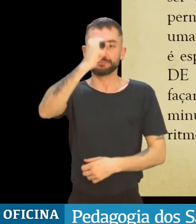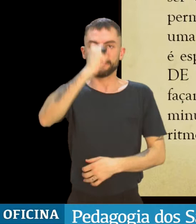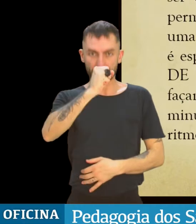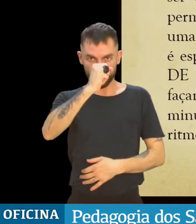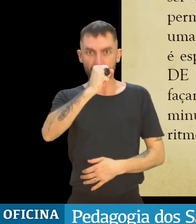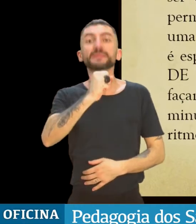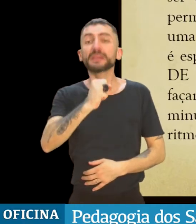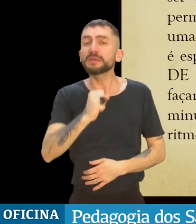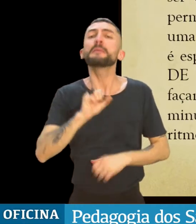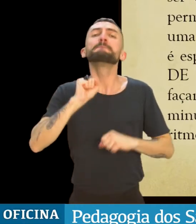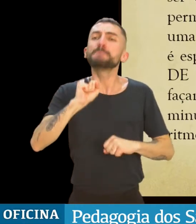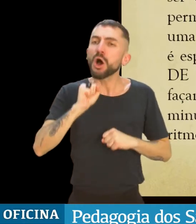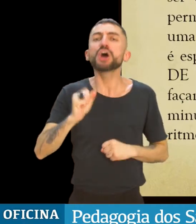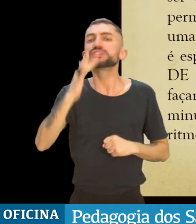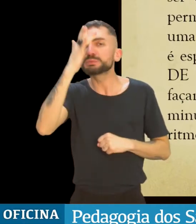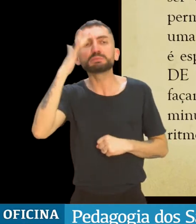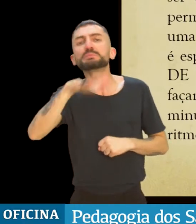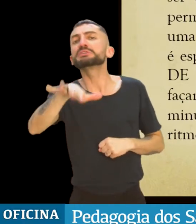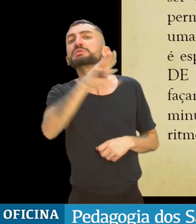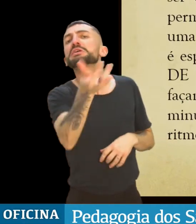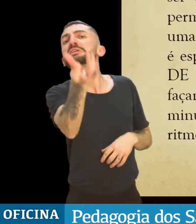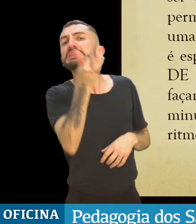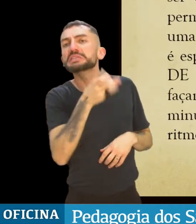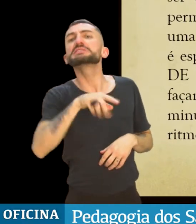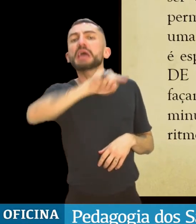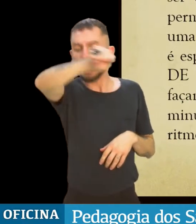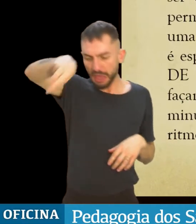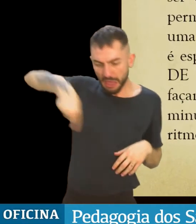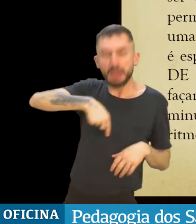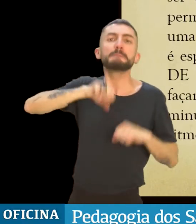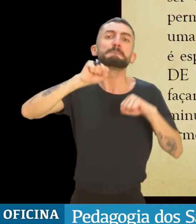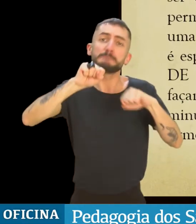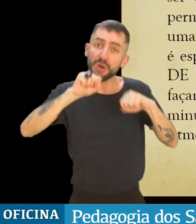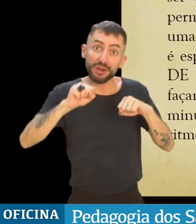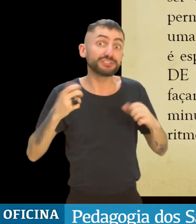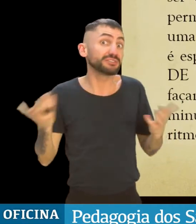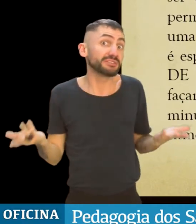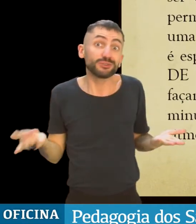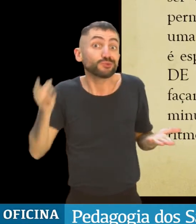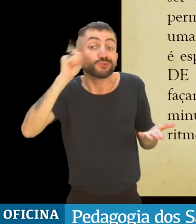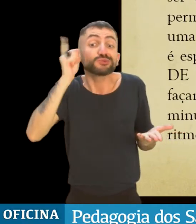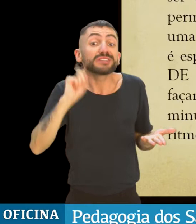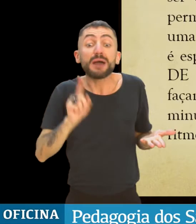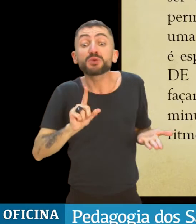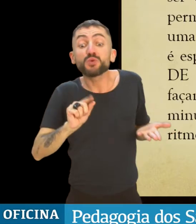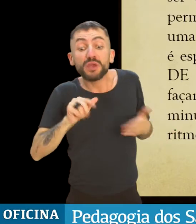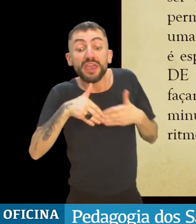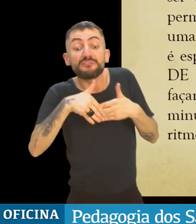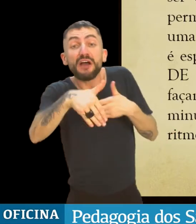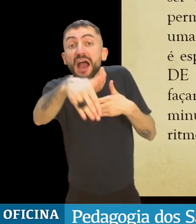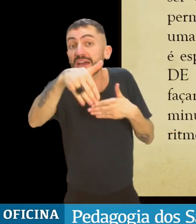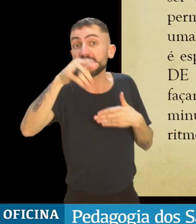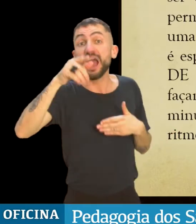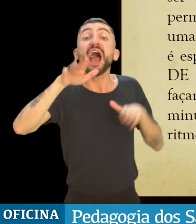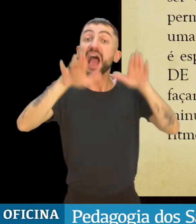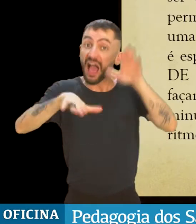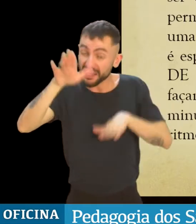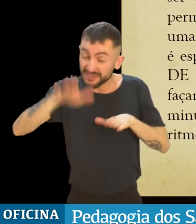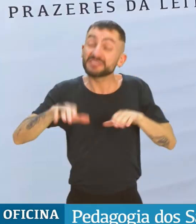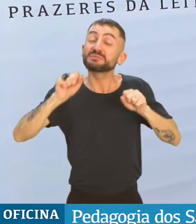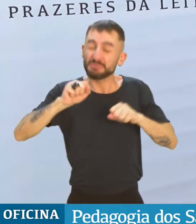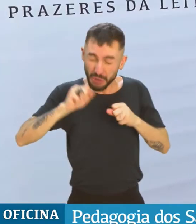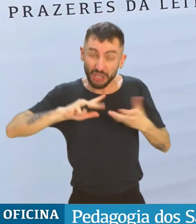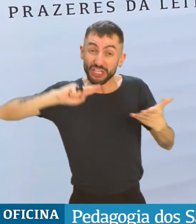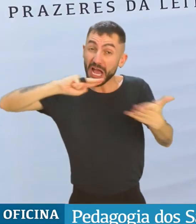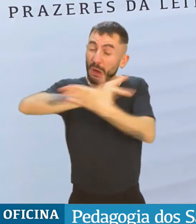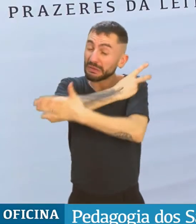tem um palco aberto, como eu falei já antes, tudo pode acontecer. E tudo pode ser um pouco desastroso. Pode